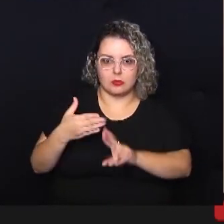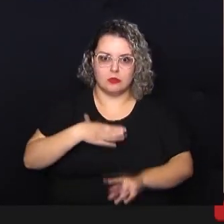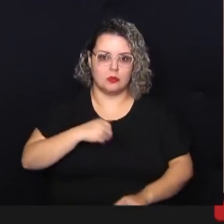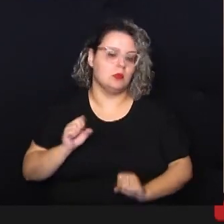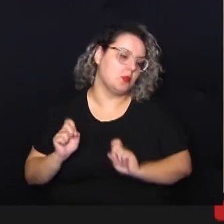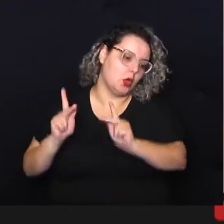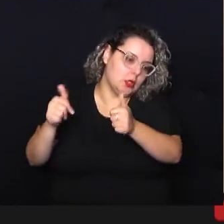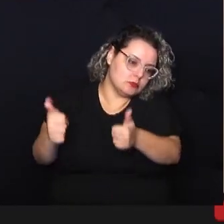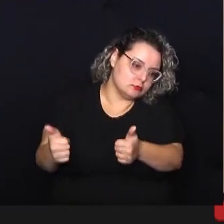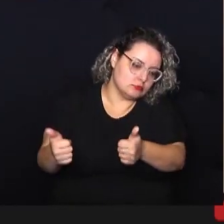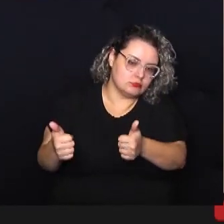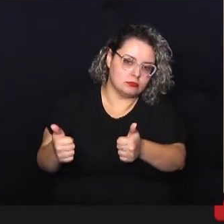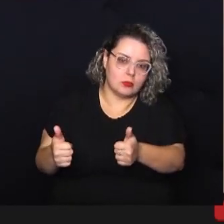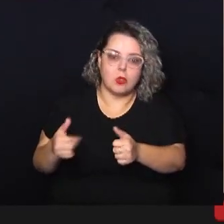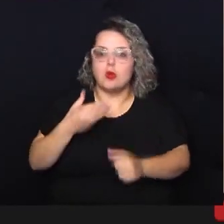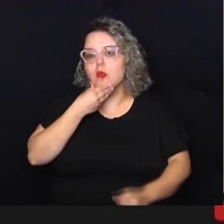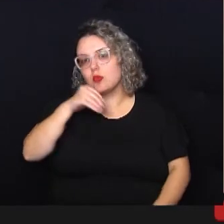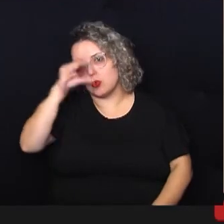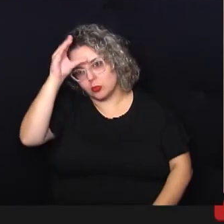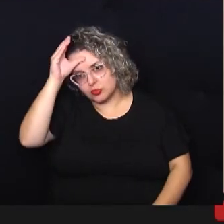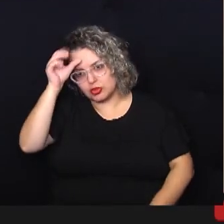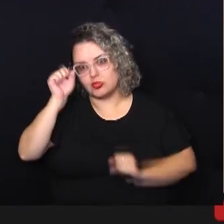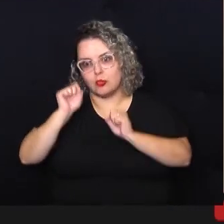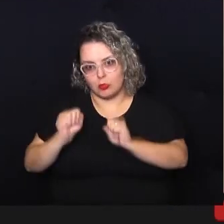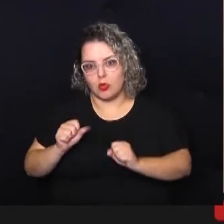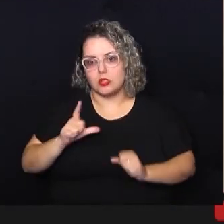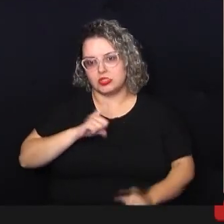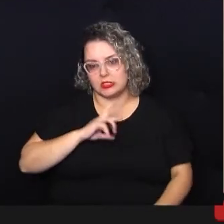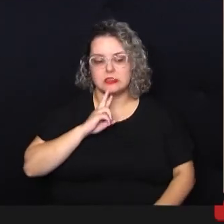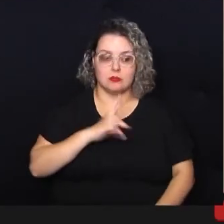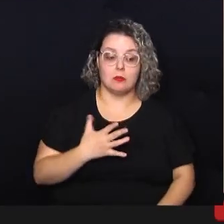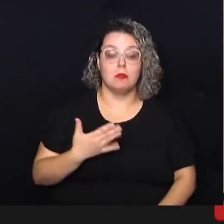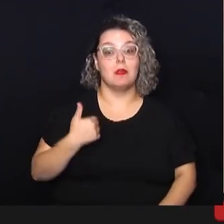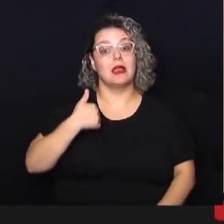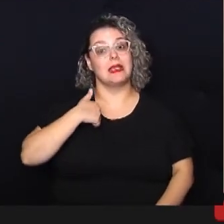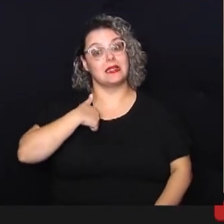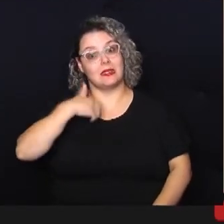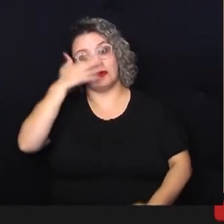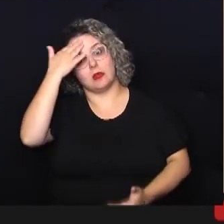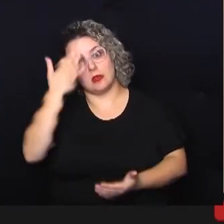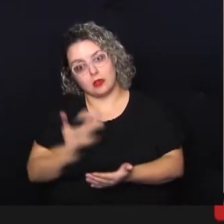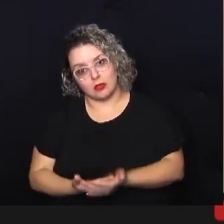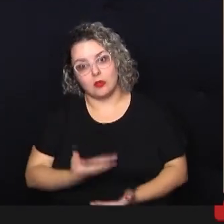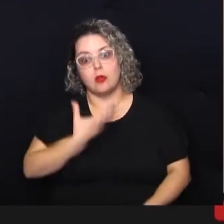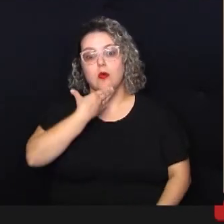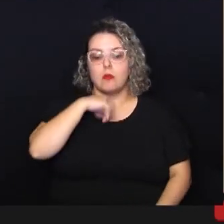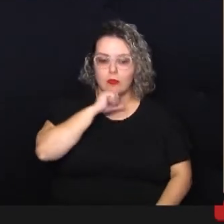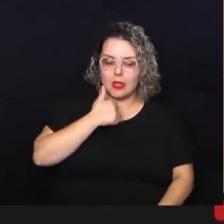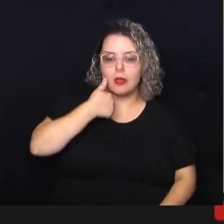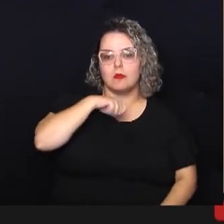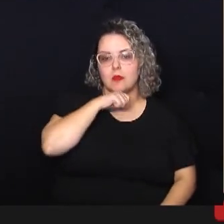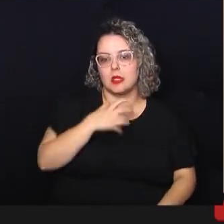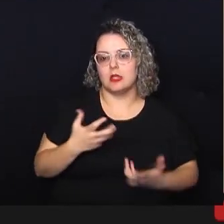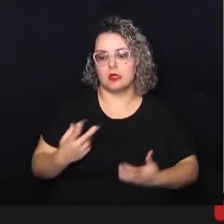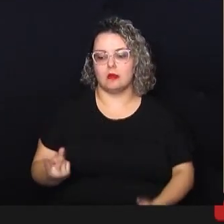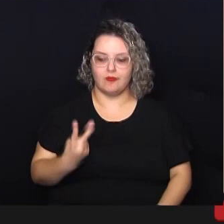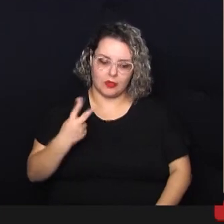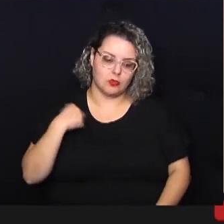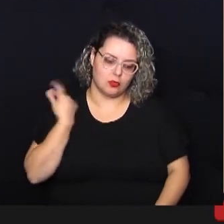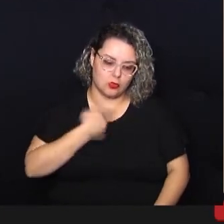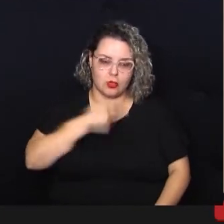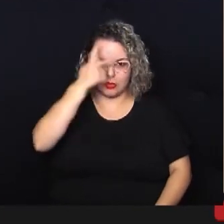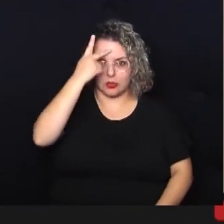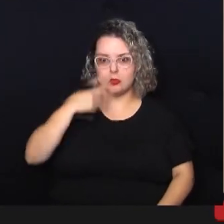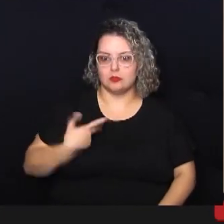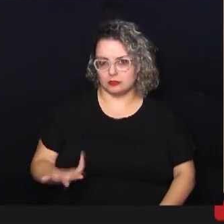Então o tio pode ter essa conversa. Mas eu acredito que nós pais queremos passar os nossos valores, né? Eu acredito que a maioria de nós quer ser